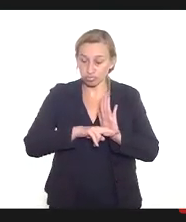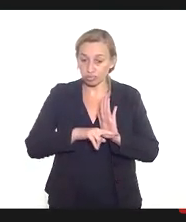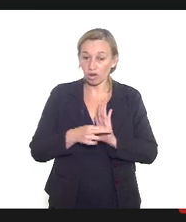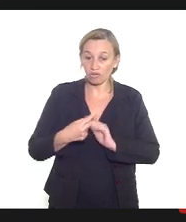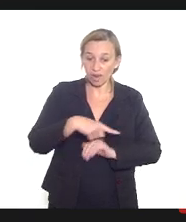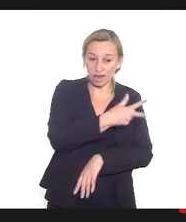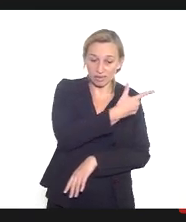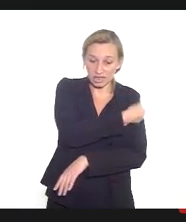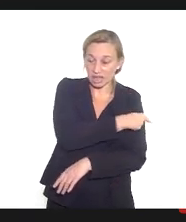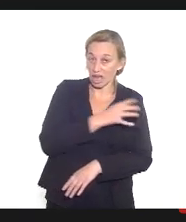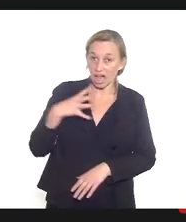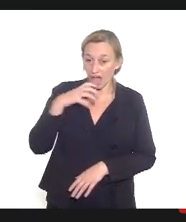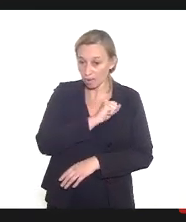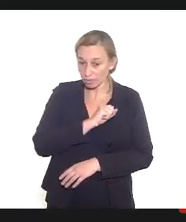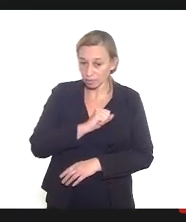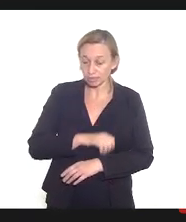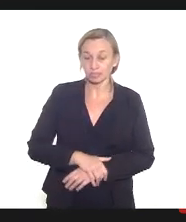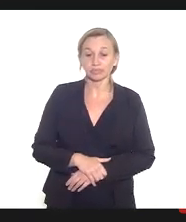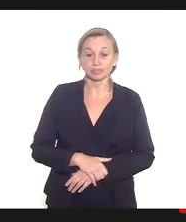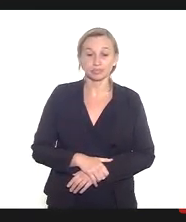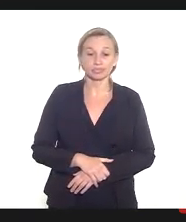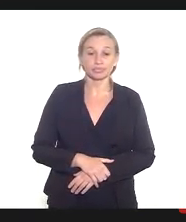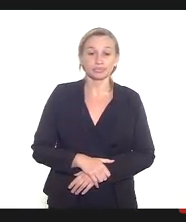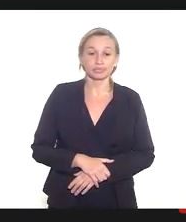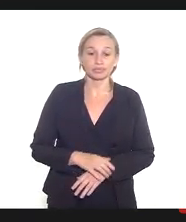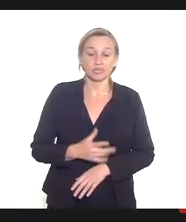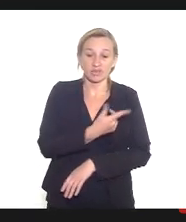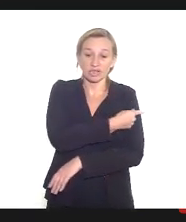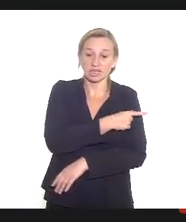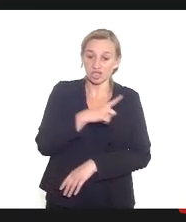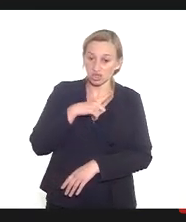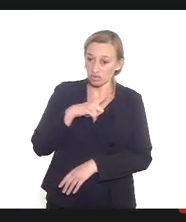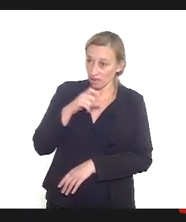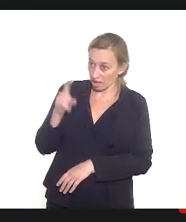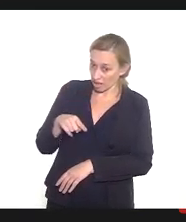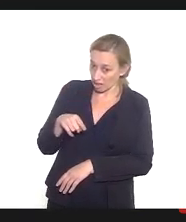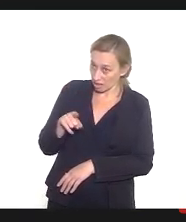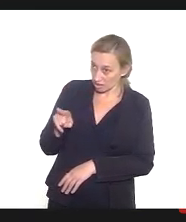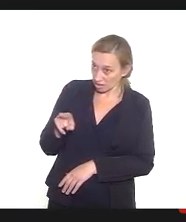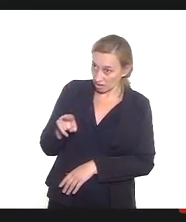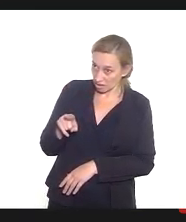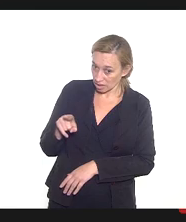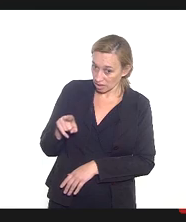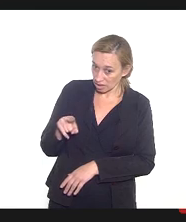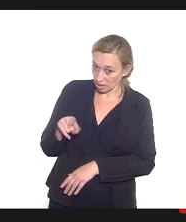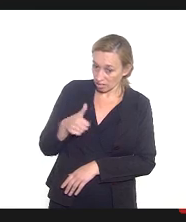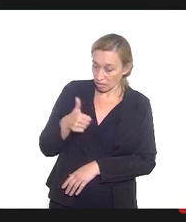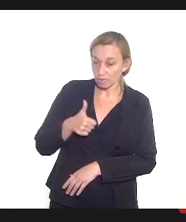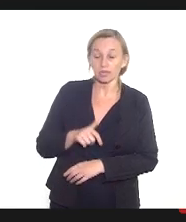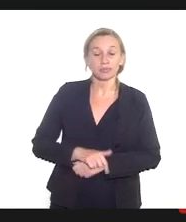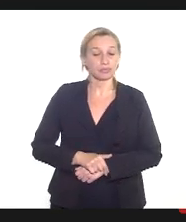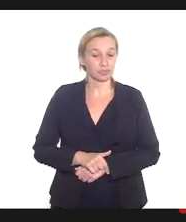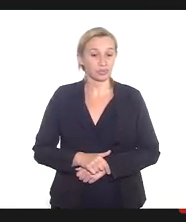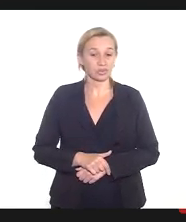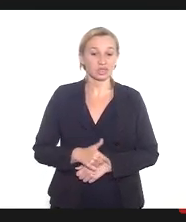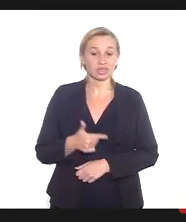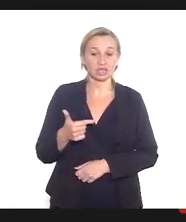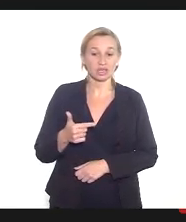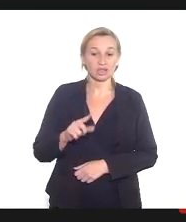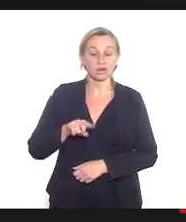vai lá e vai se vacinar com a vacina que tiver lá aí é uma primeira o